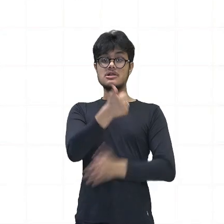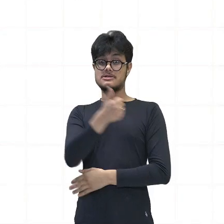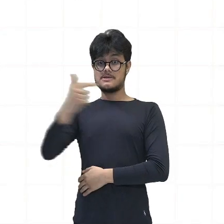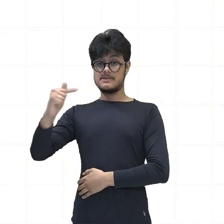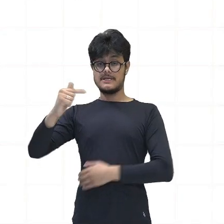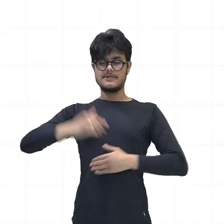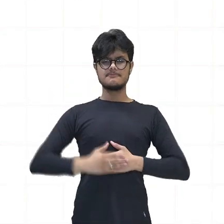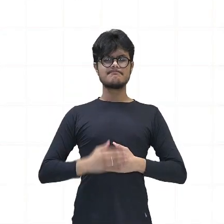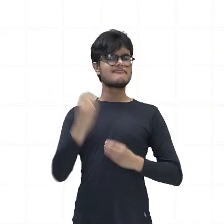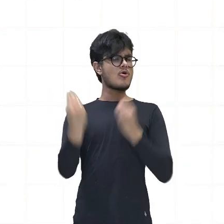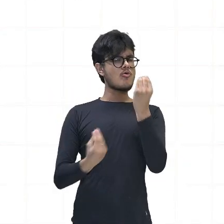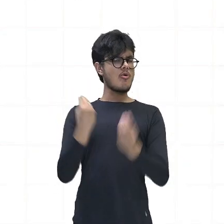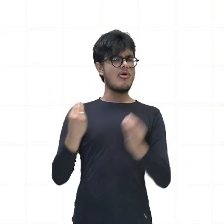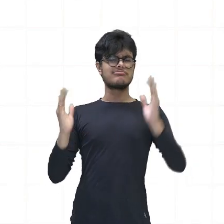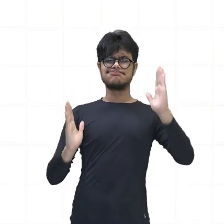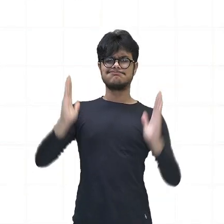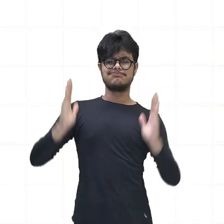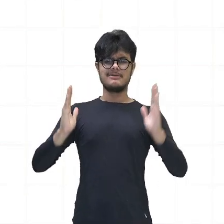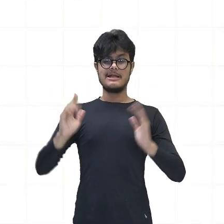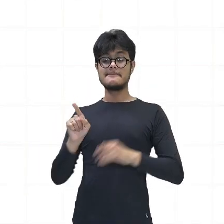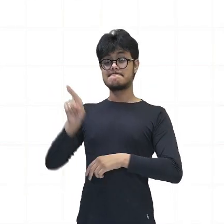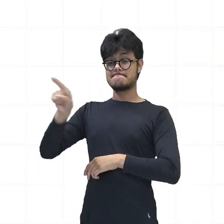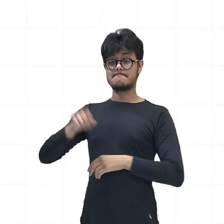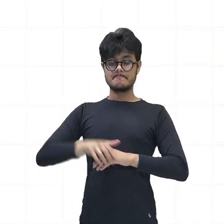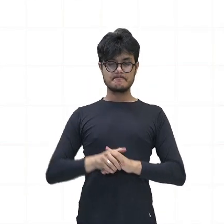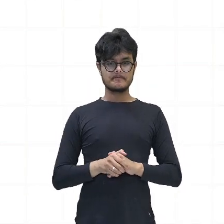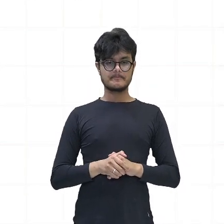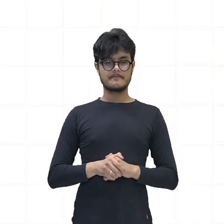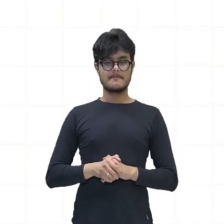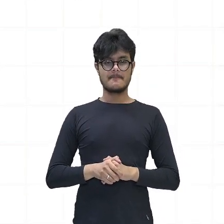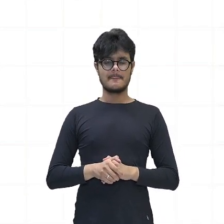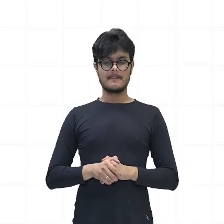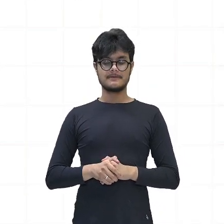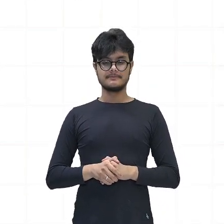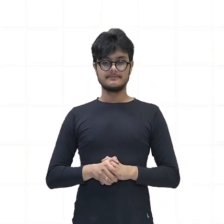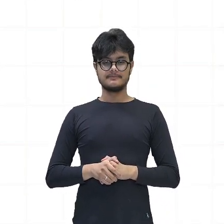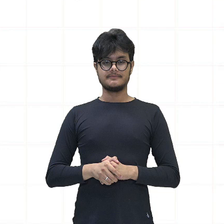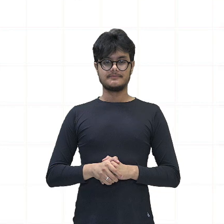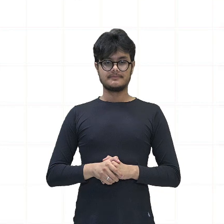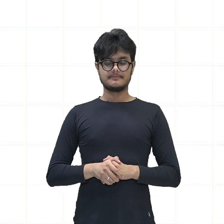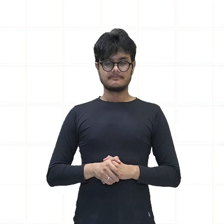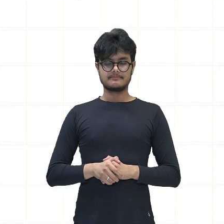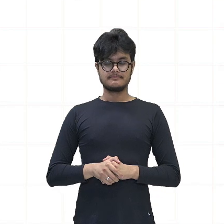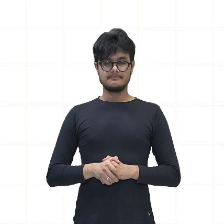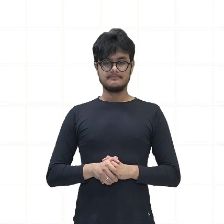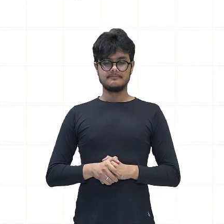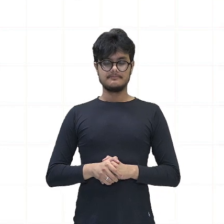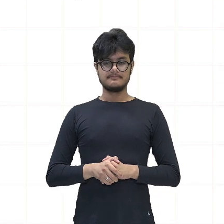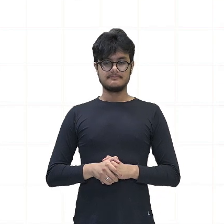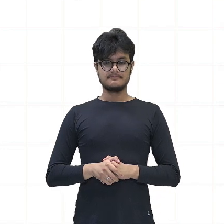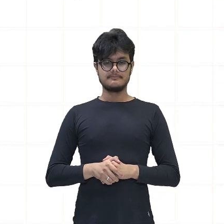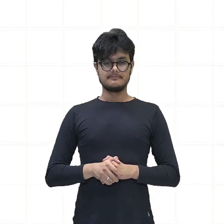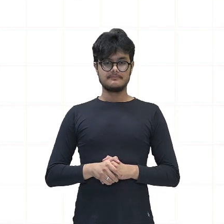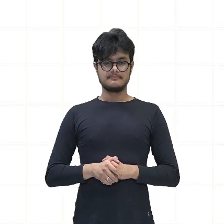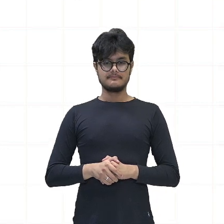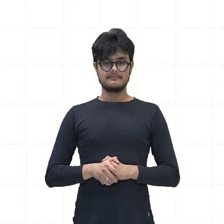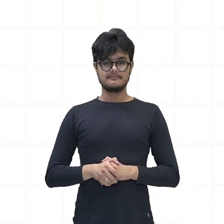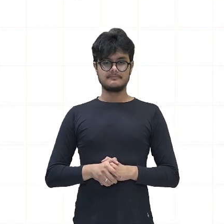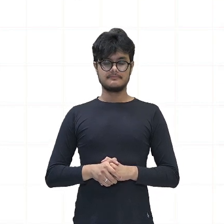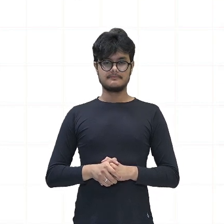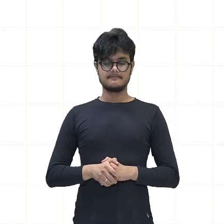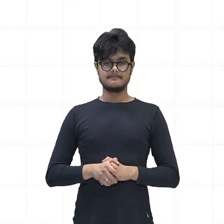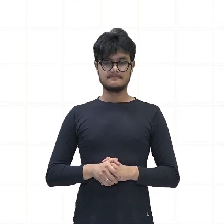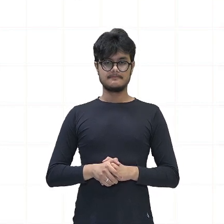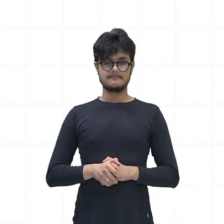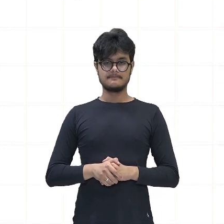XVII. E aí no século XVII nós tínhamos, durante a metade do século XVII, nós também tivemos